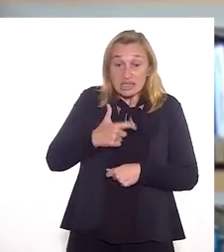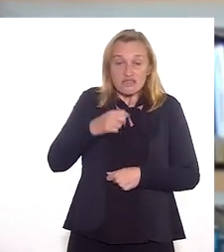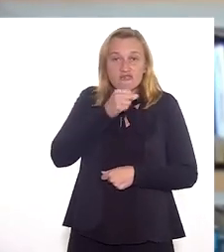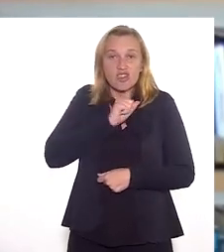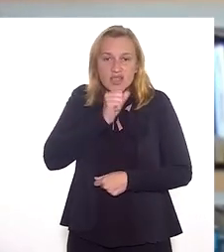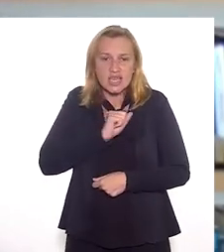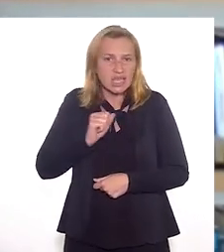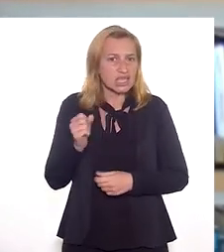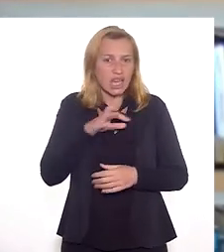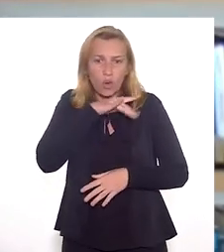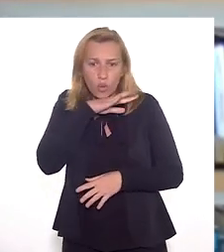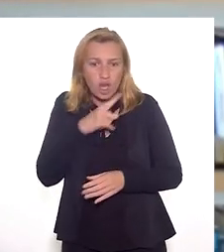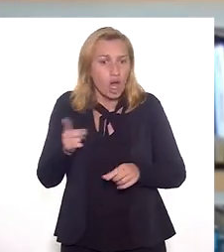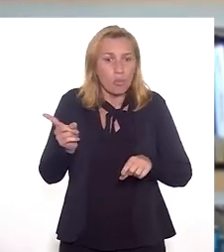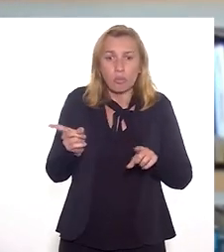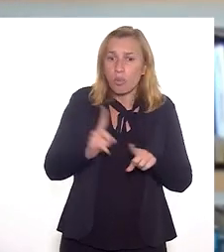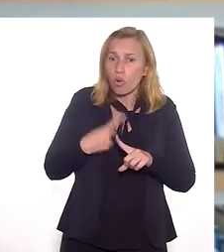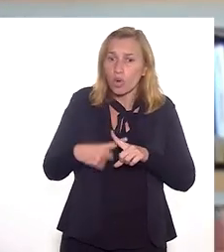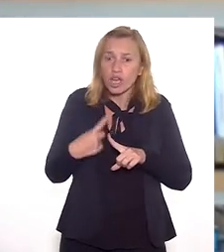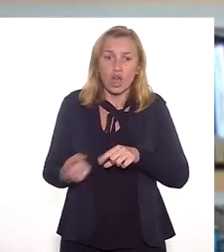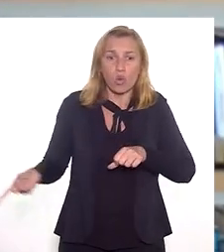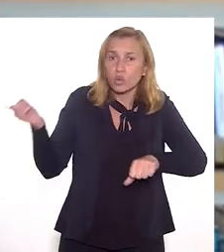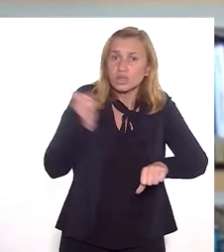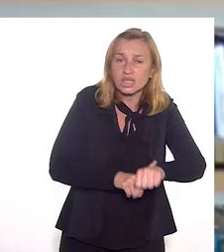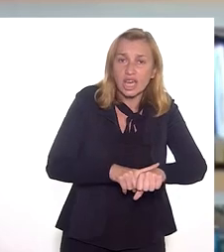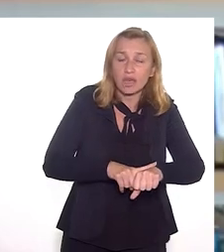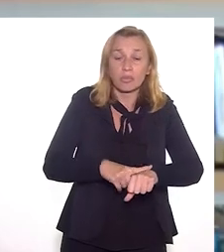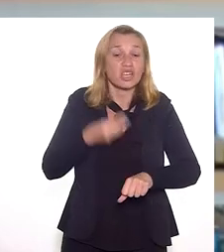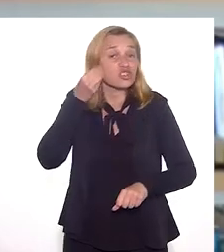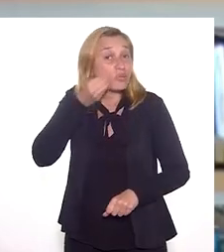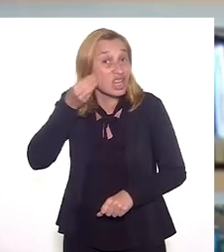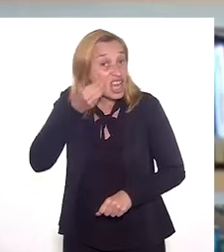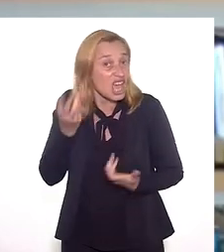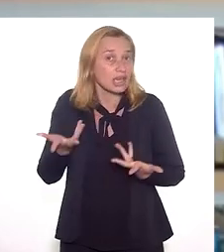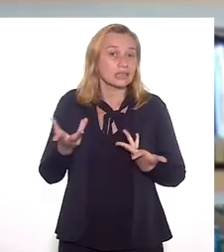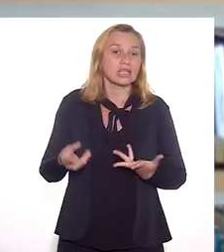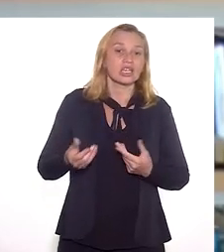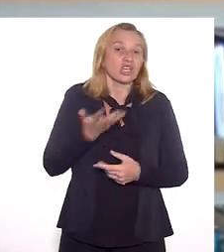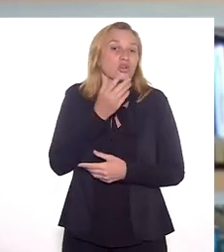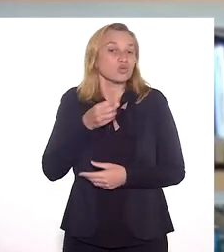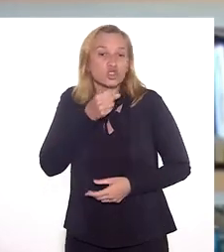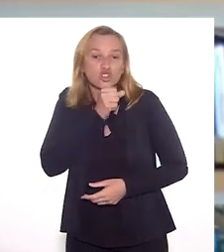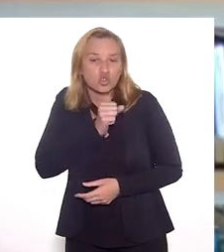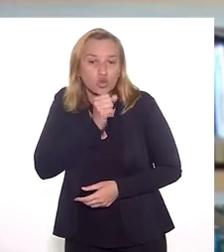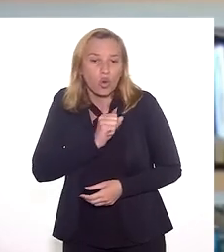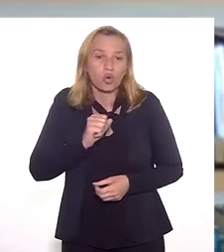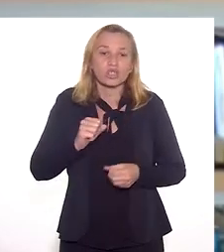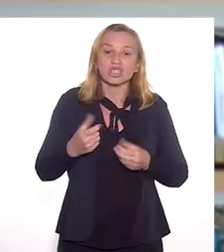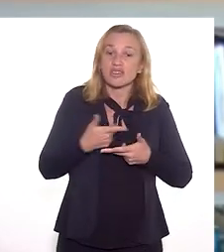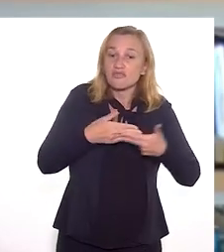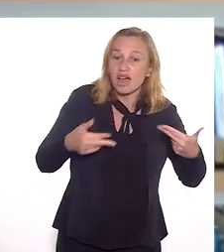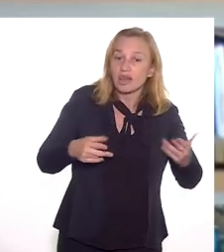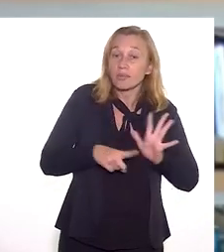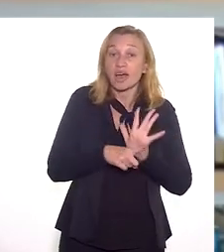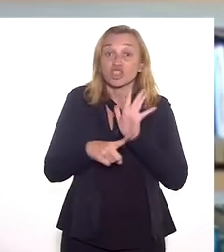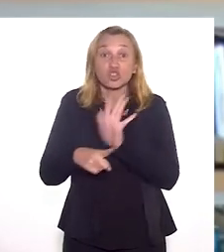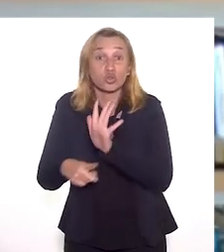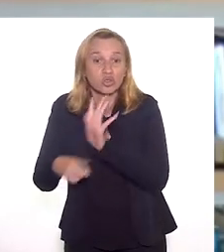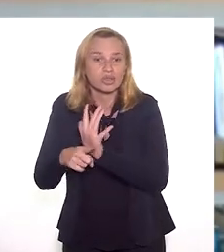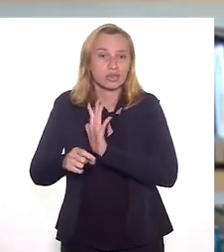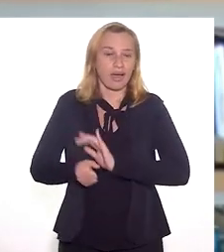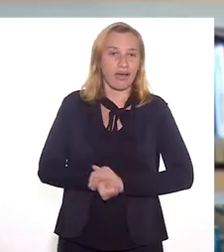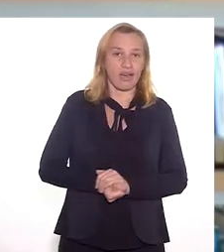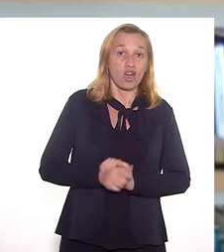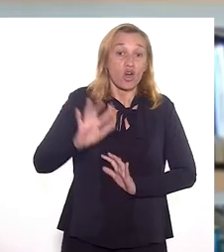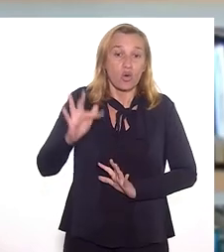tempo é um patrimônio, o tempo é experiência. Os idosos têm muito a contribuir com a